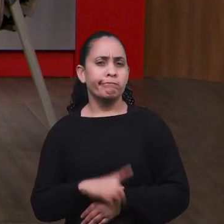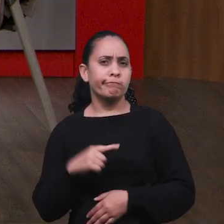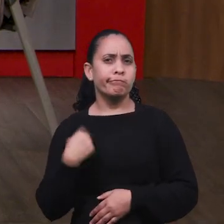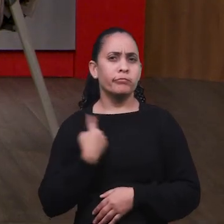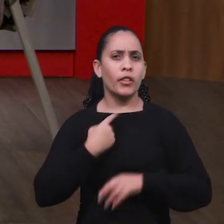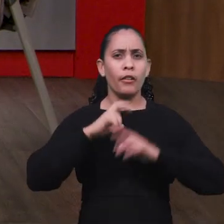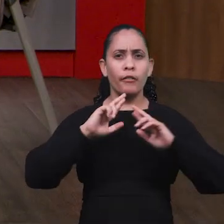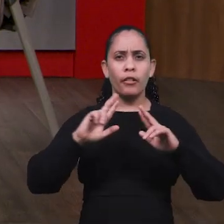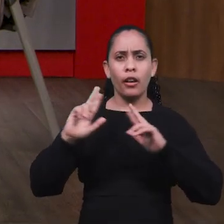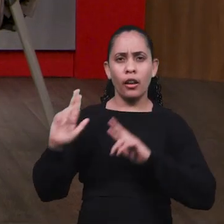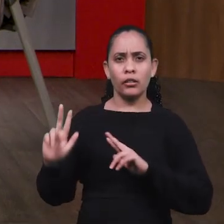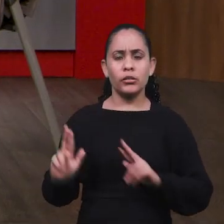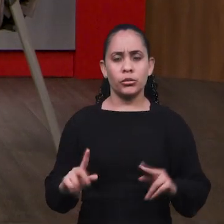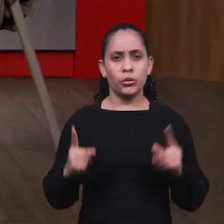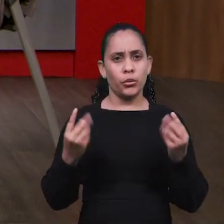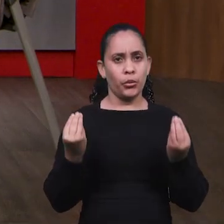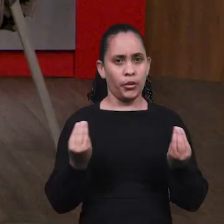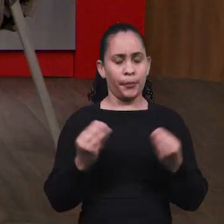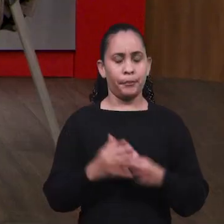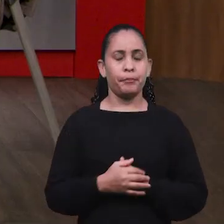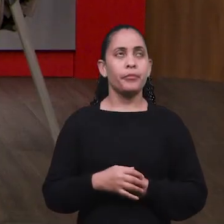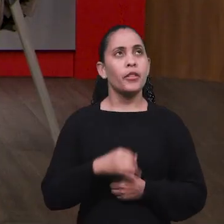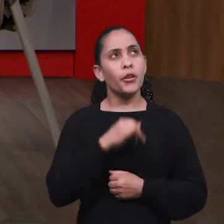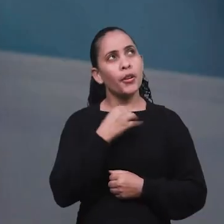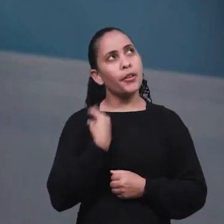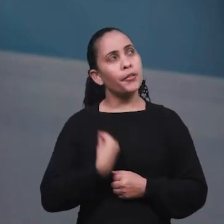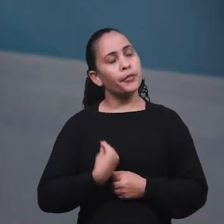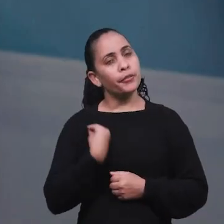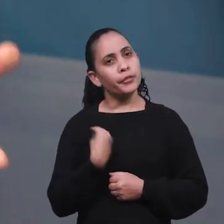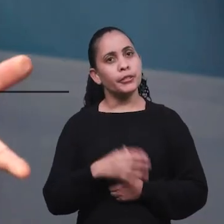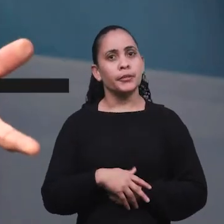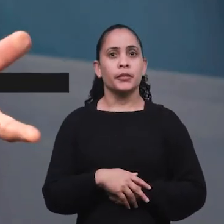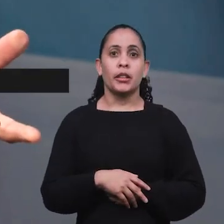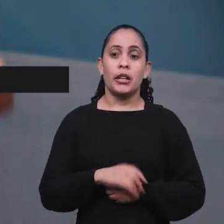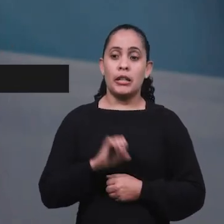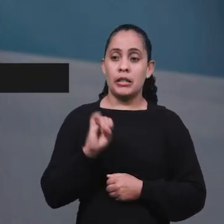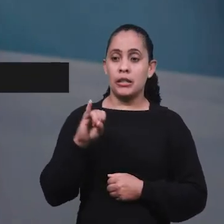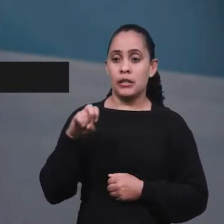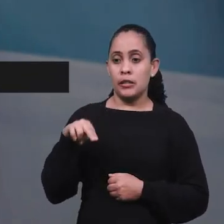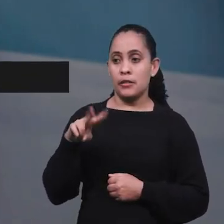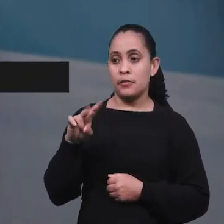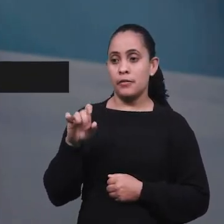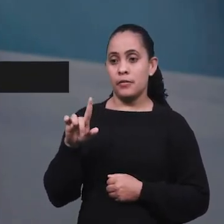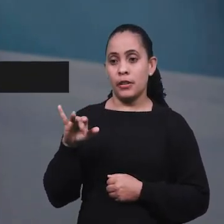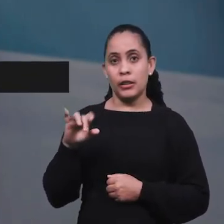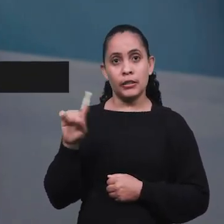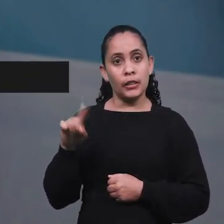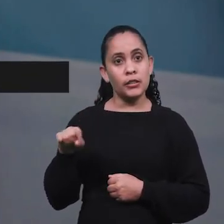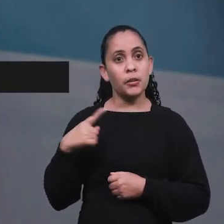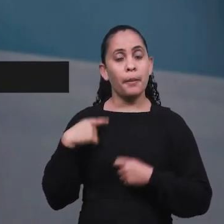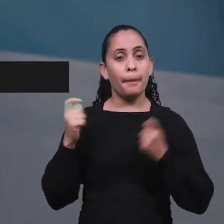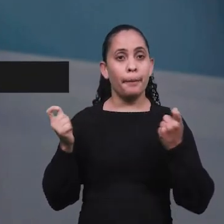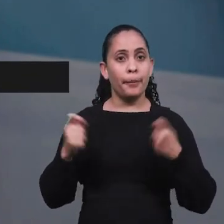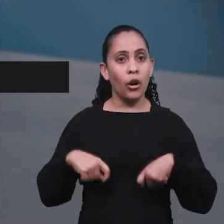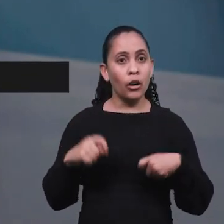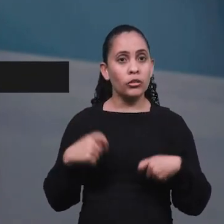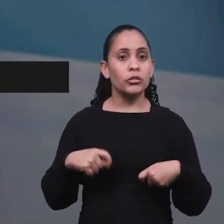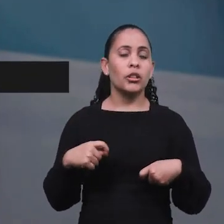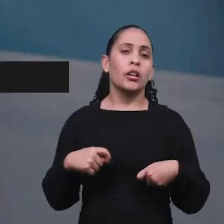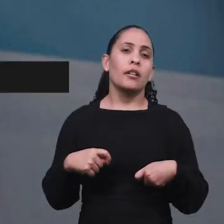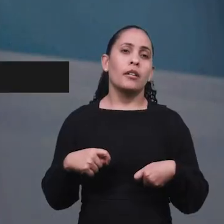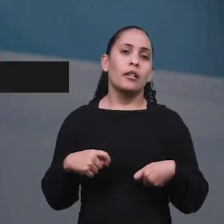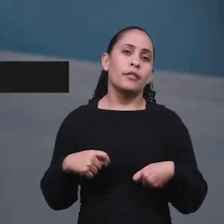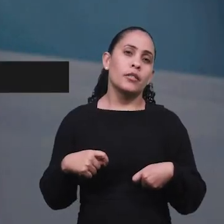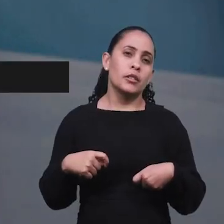Nós temos várias coberturas em vida. Por exemplo, a invalidez pode ser por doença ou por acidente. Então,